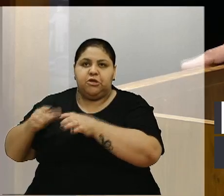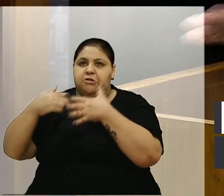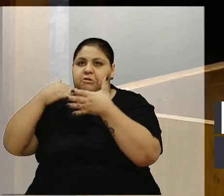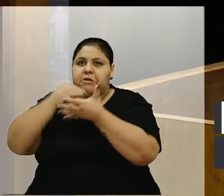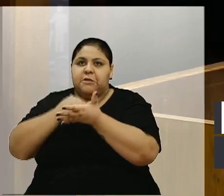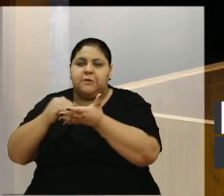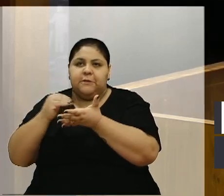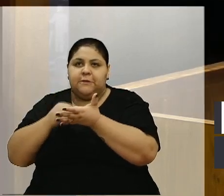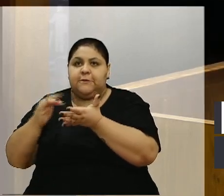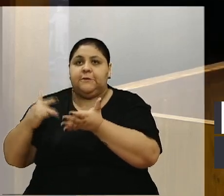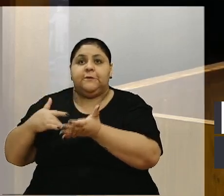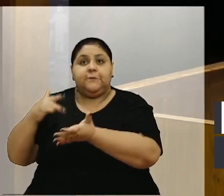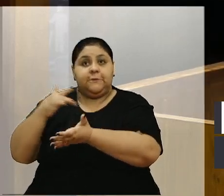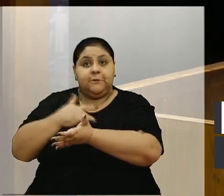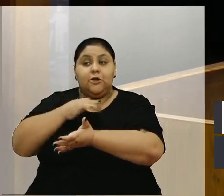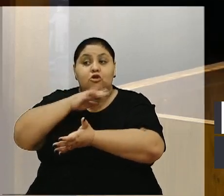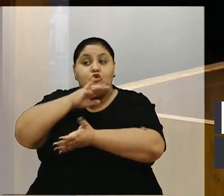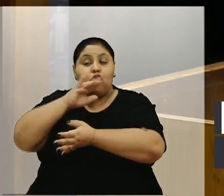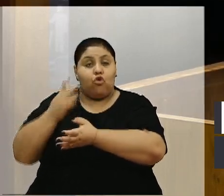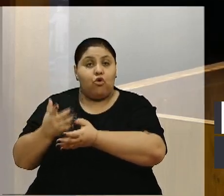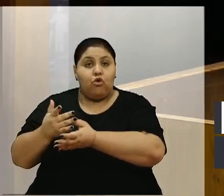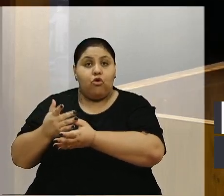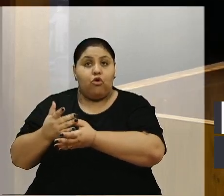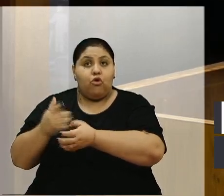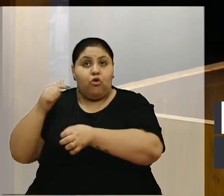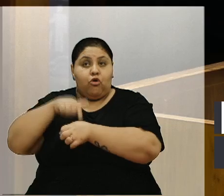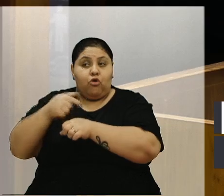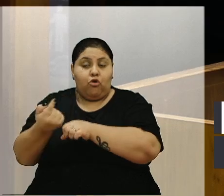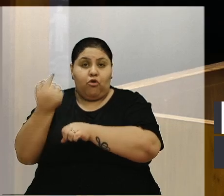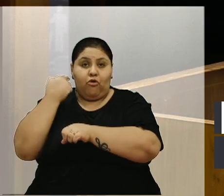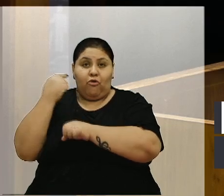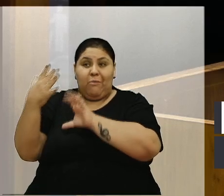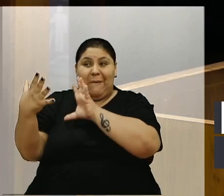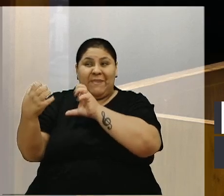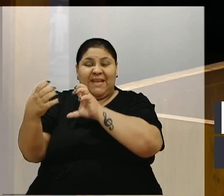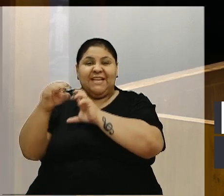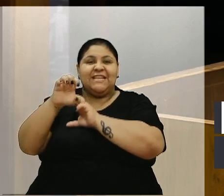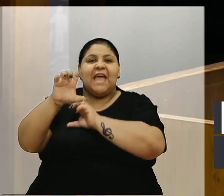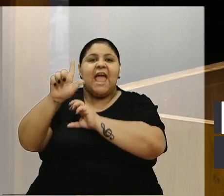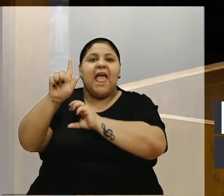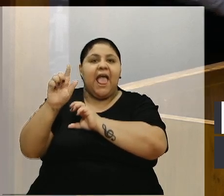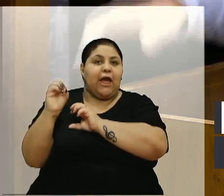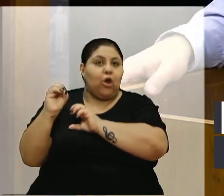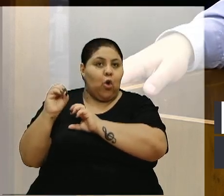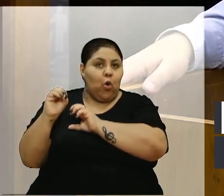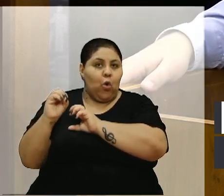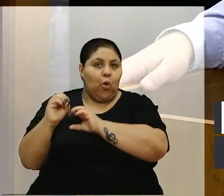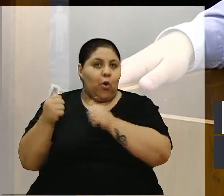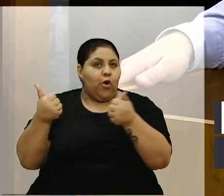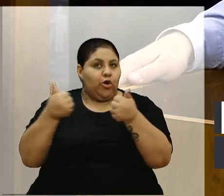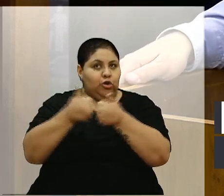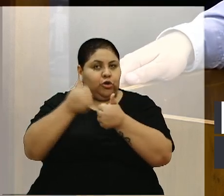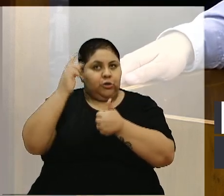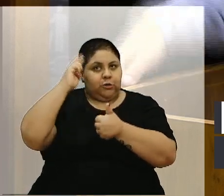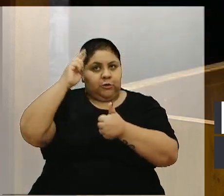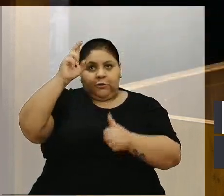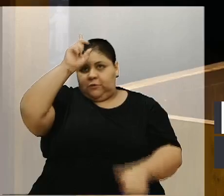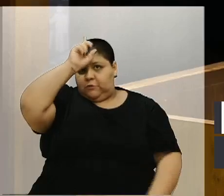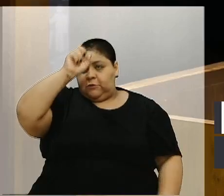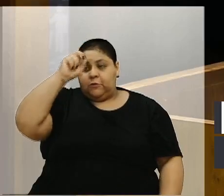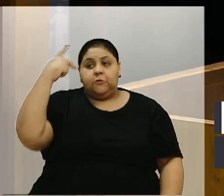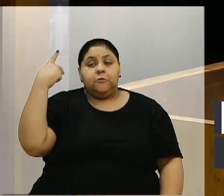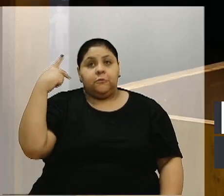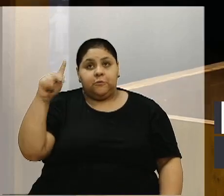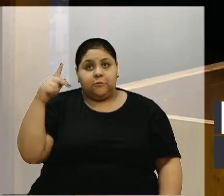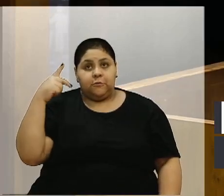saúde, que há pouco tempo atrás, por uma briga de egos com a direção do Hospital Pompeia,